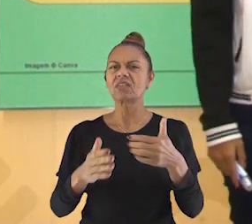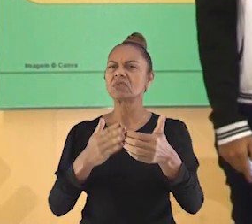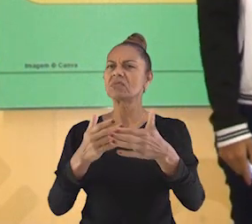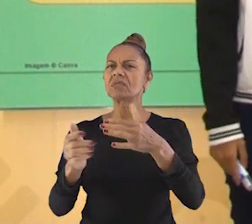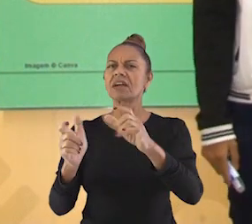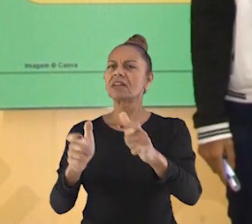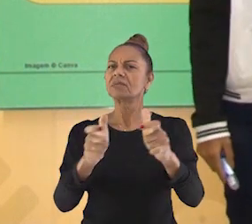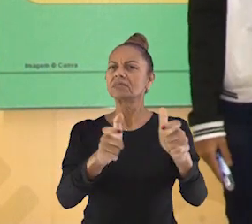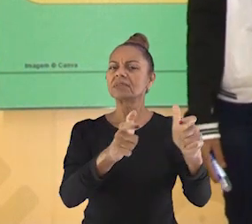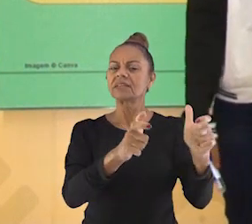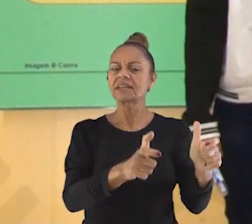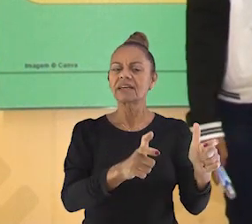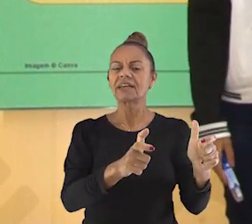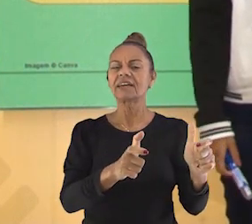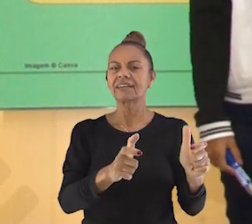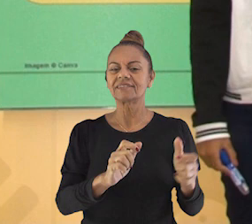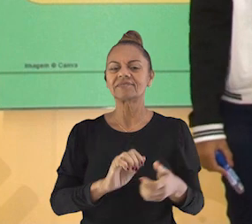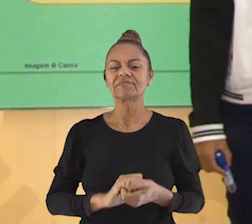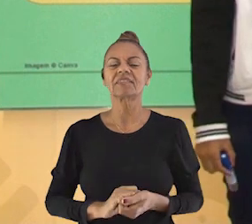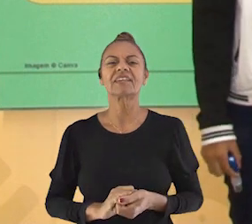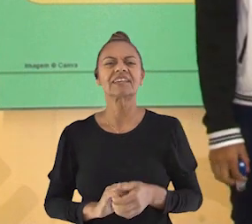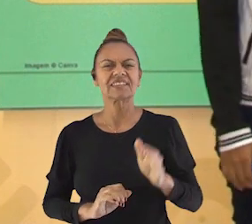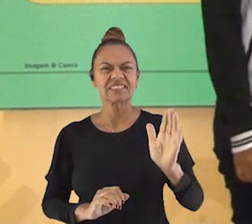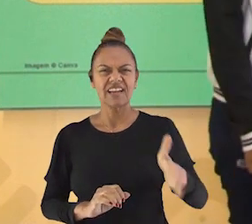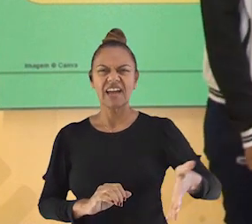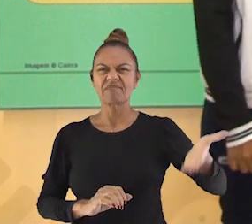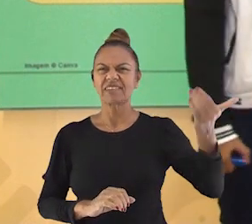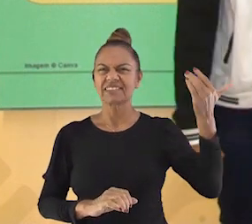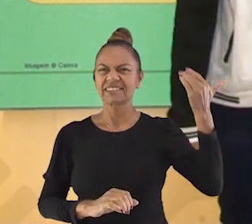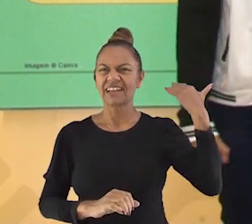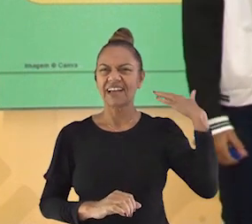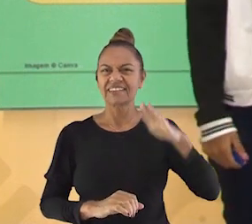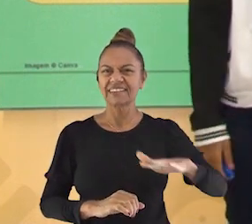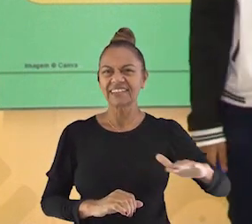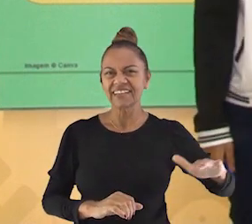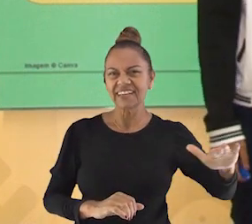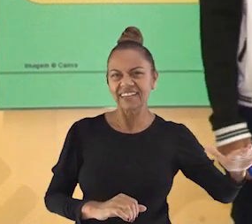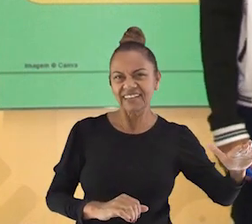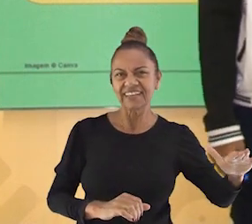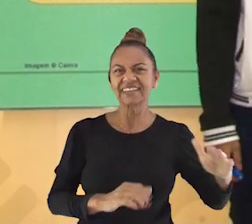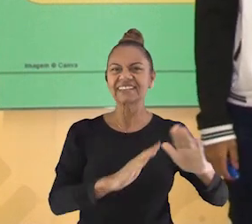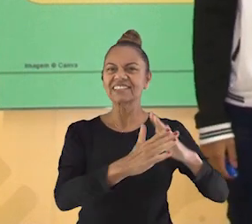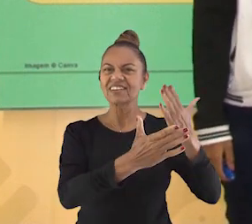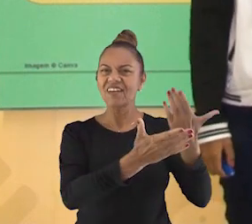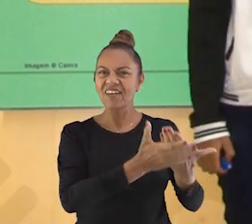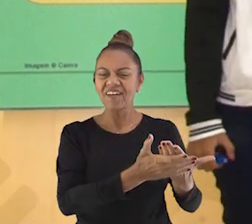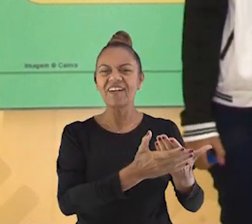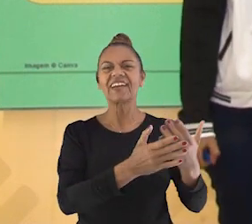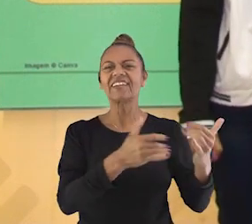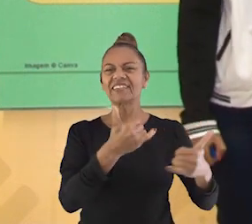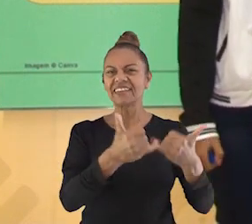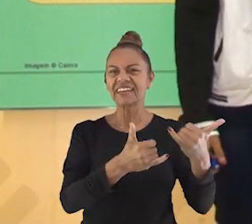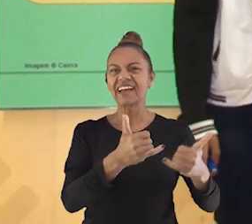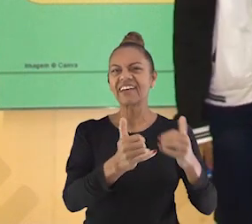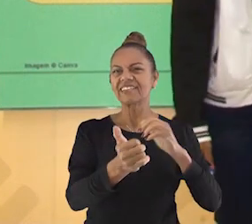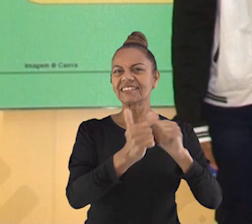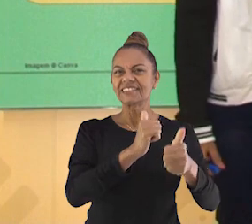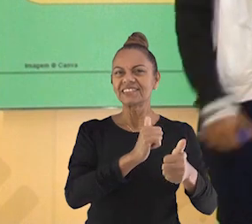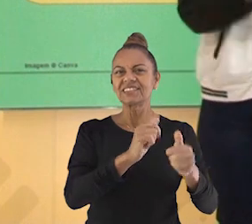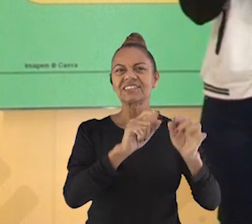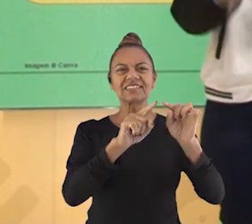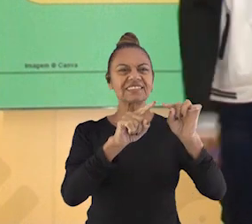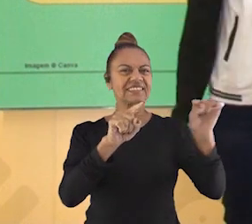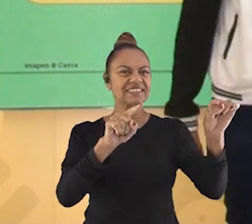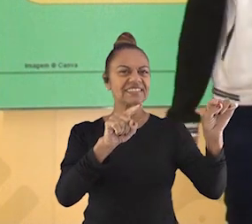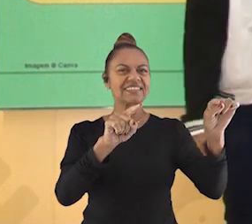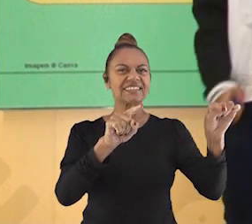regras são simples, não é mesmo? Dá pra jogar em qualquer lugar, não é, Alice? Claro. A gente já jogou muito na escola quando éramos crianças, não é? Sempre